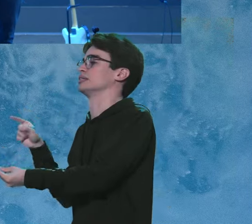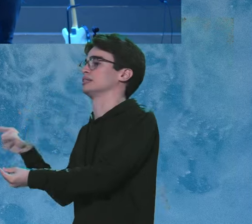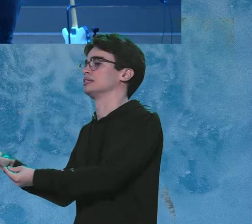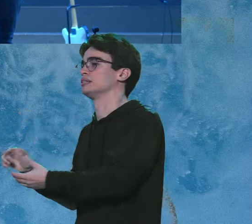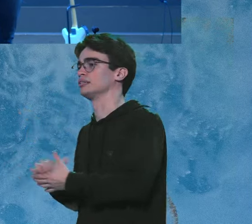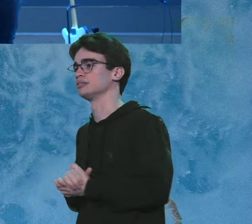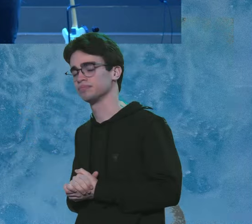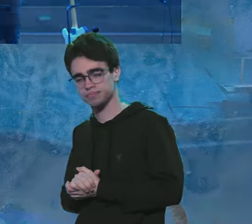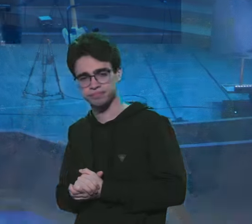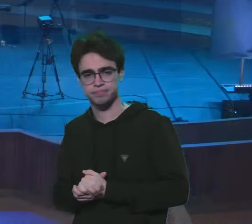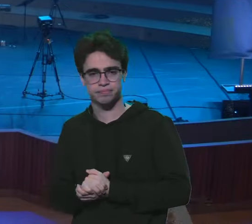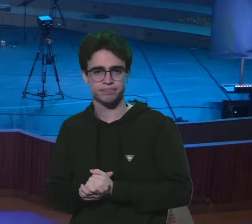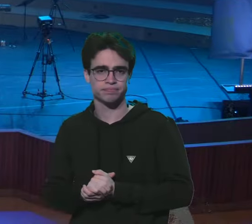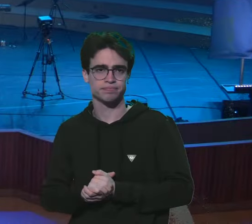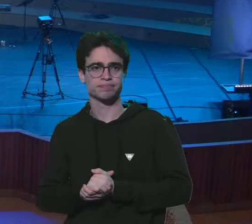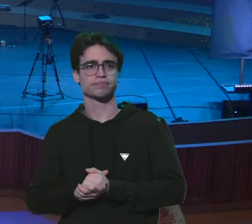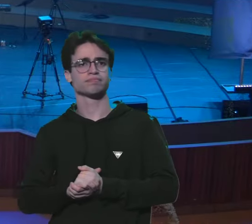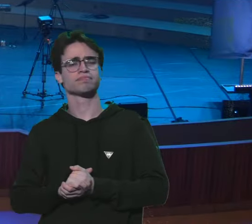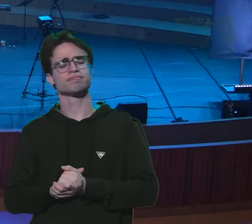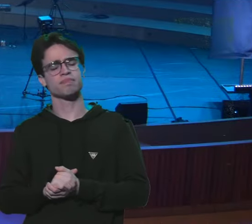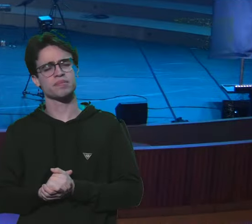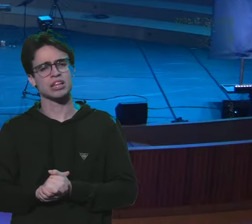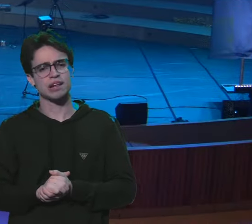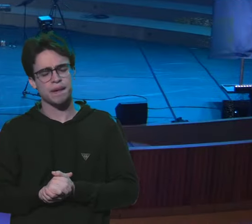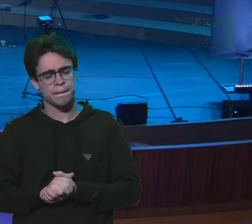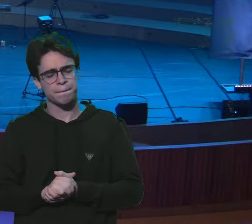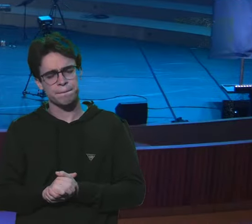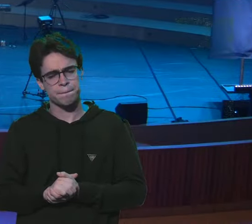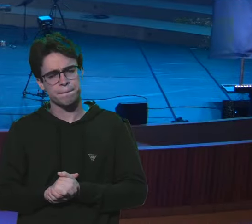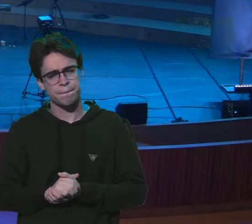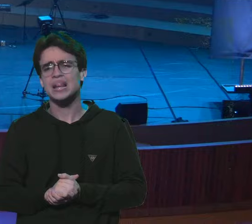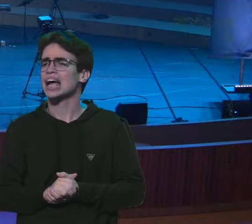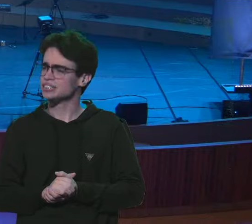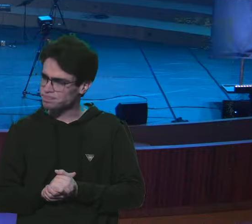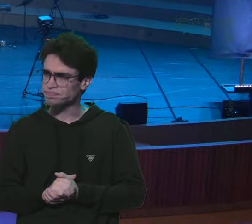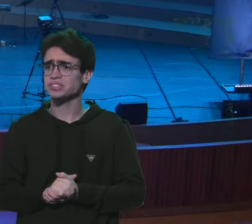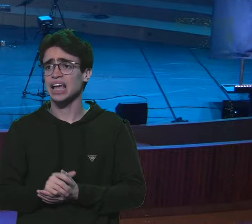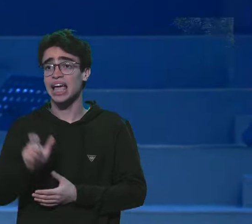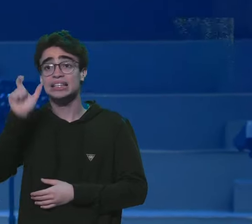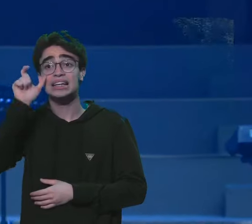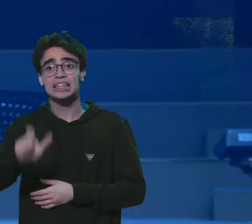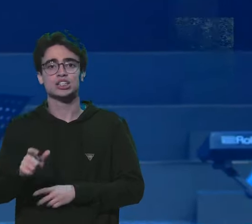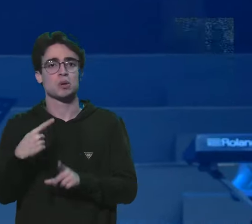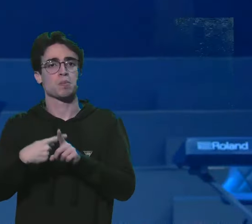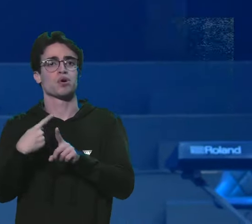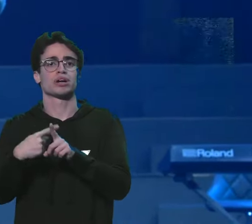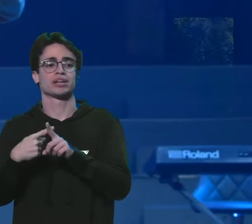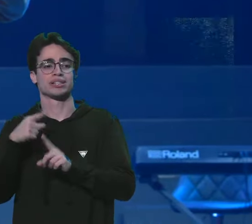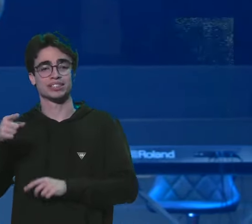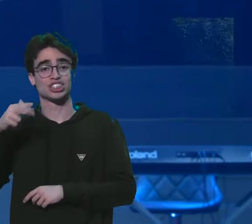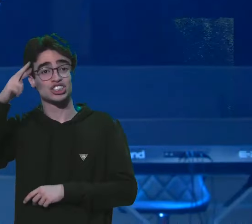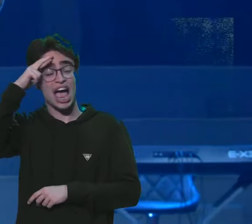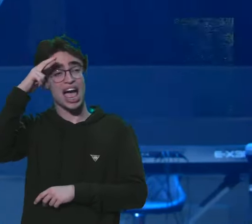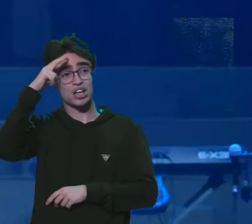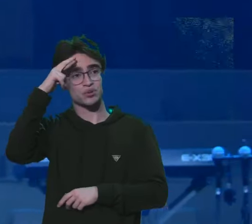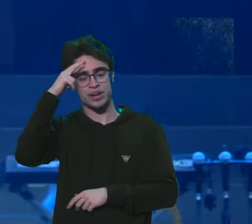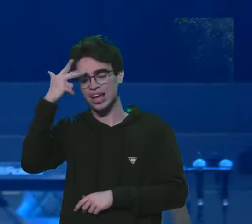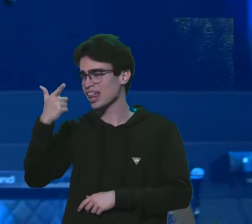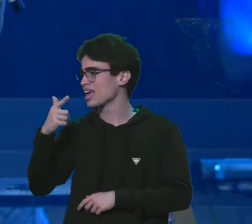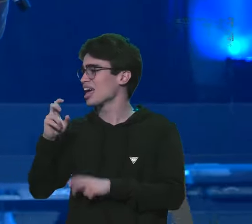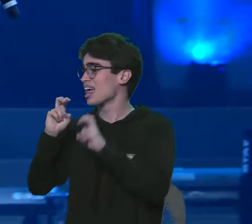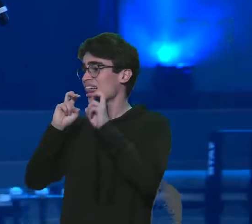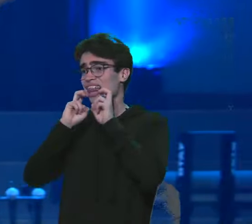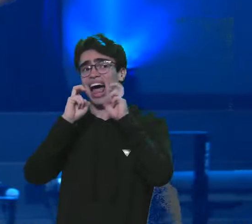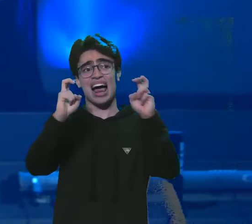ela comer. É interessante que Jairo clama a Jesus. Jesus ouve o chamado de